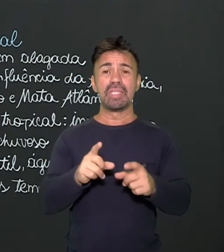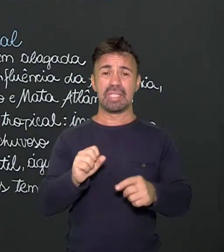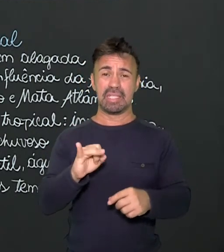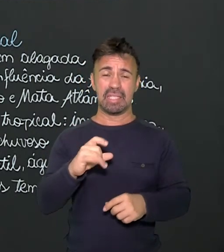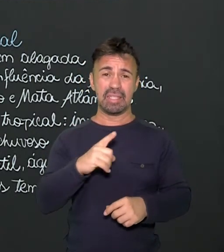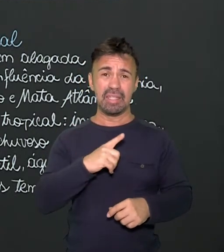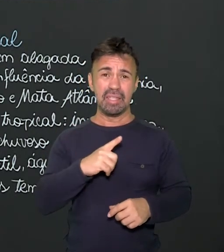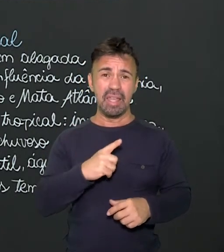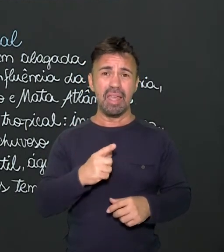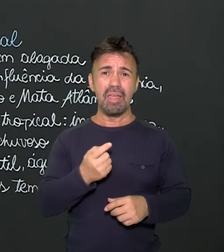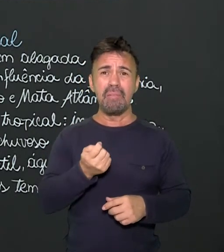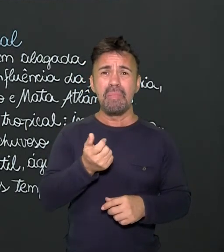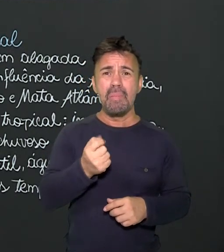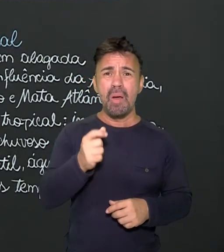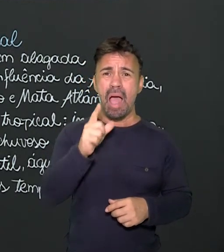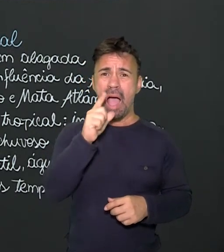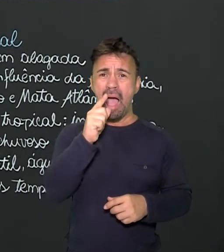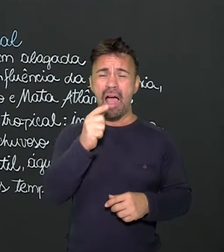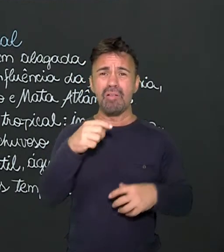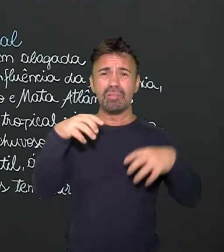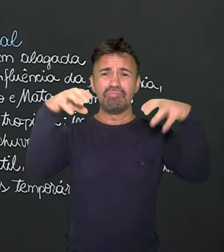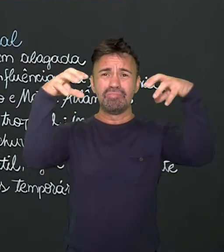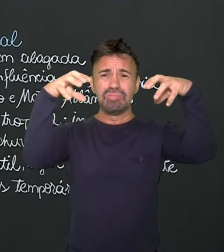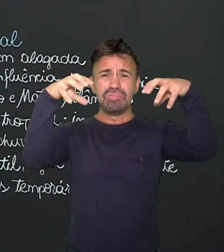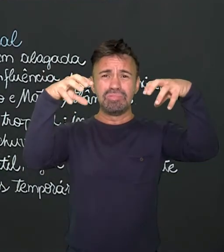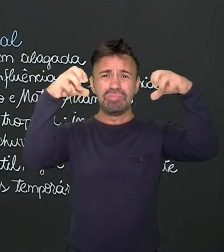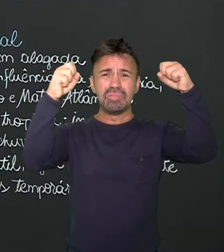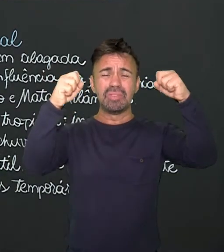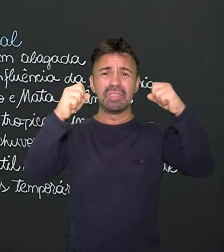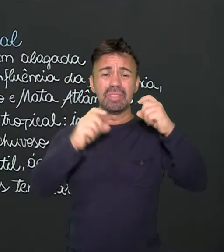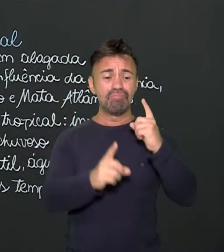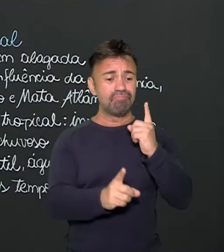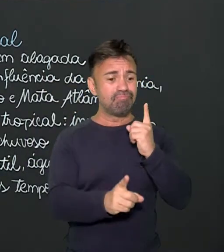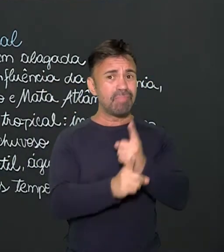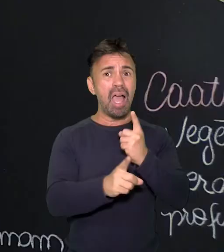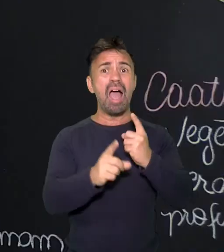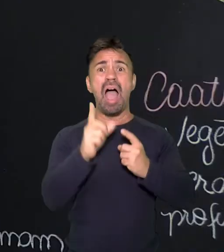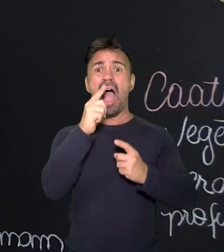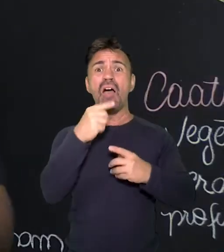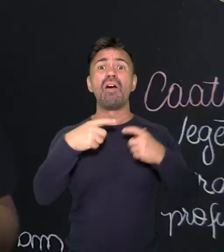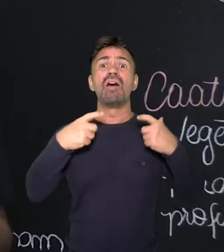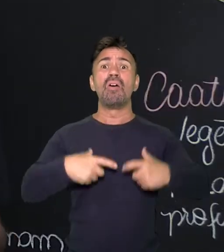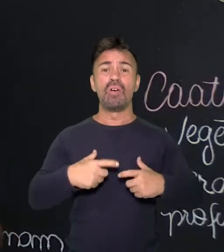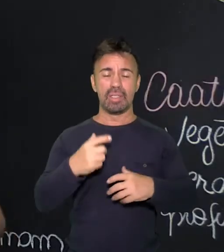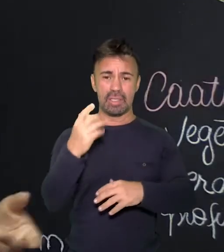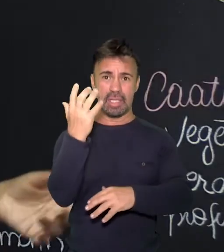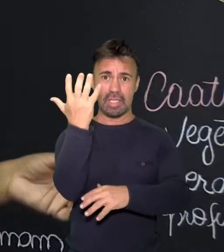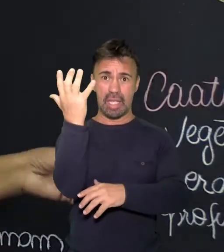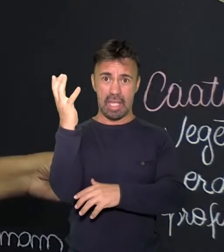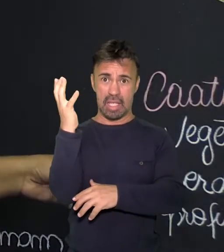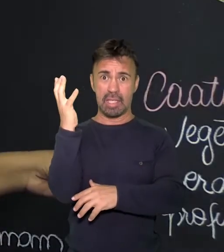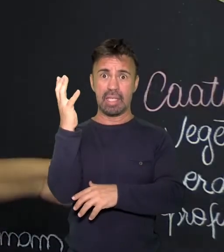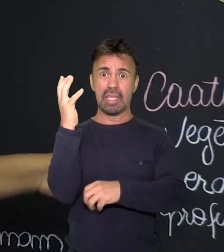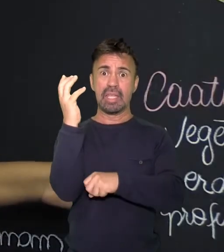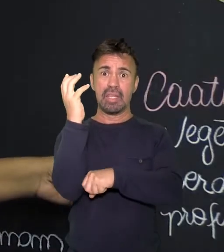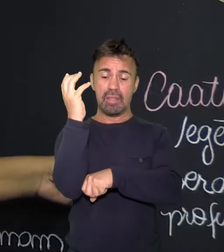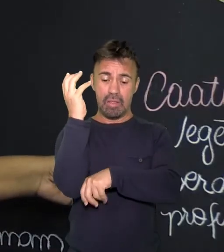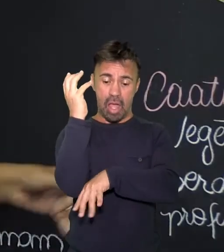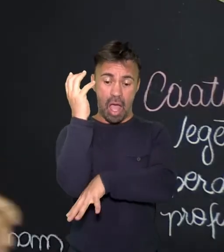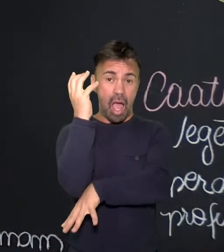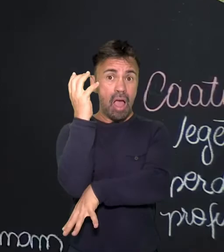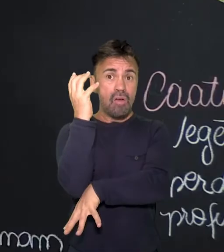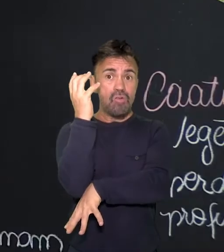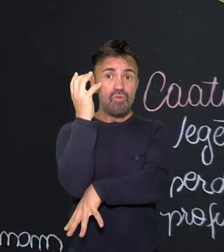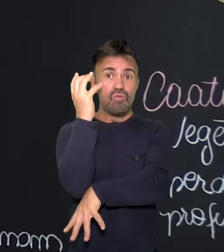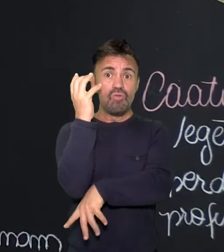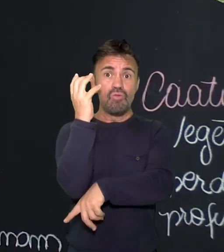E se eu tenho que lidar com pouca água, eu tenho que achar onde tem essa água. Logo, essas plantas, elas têm